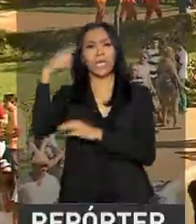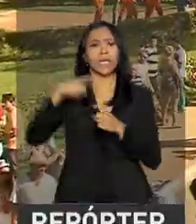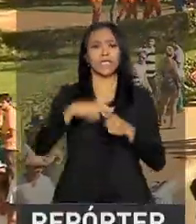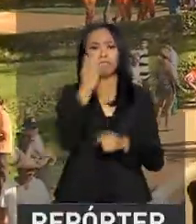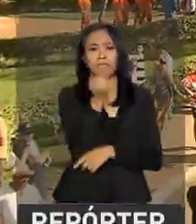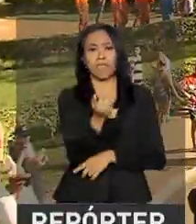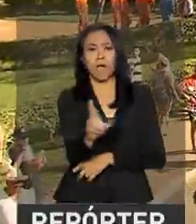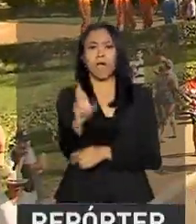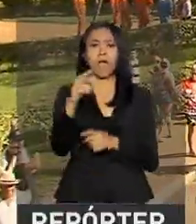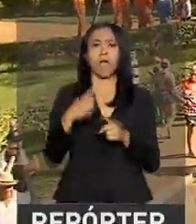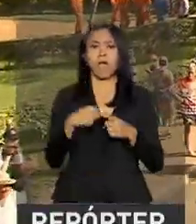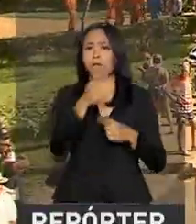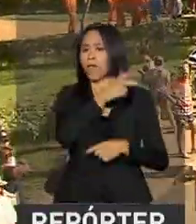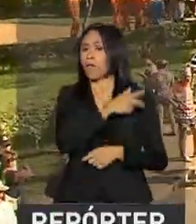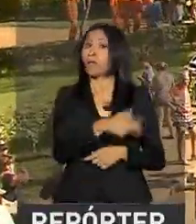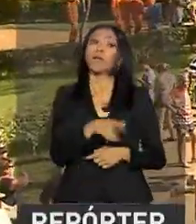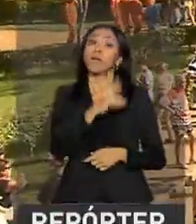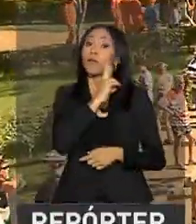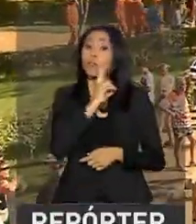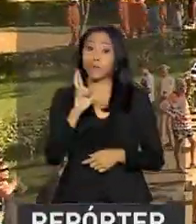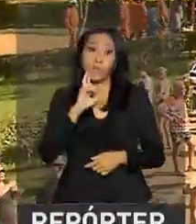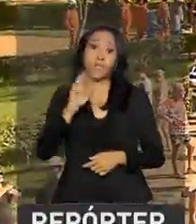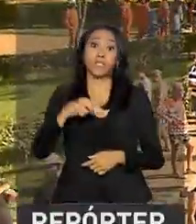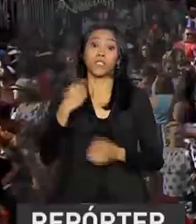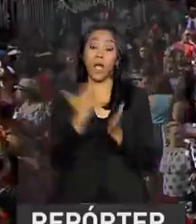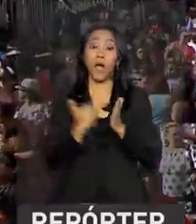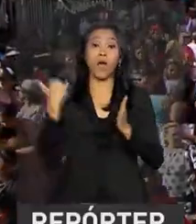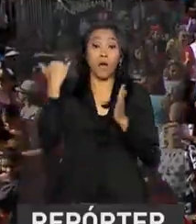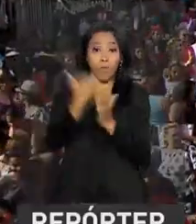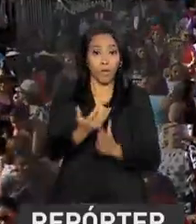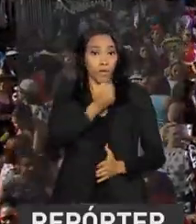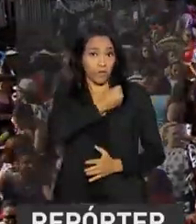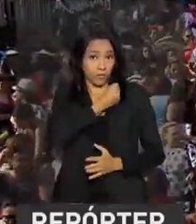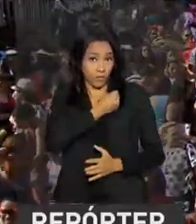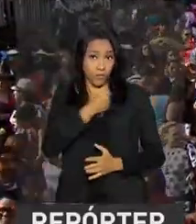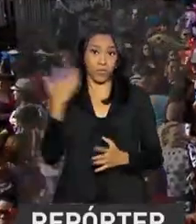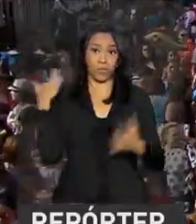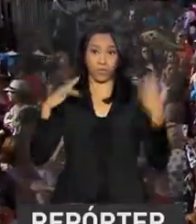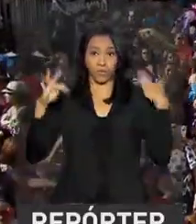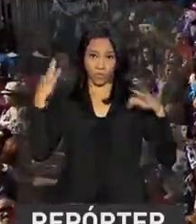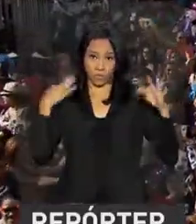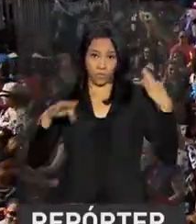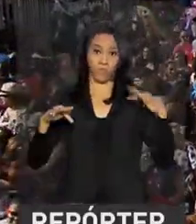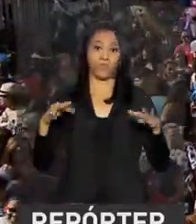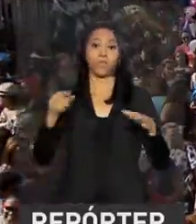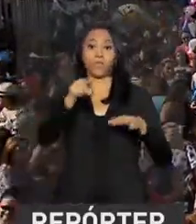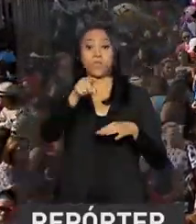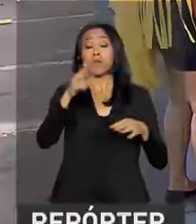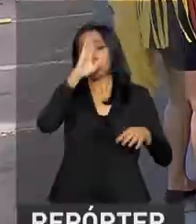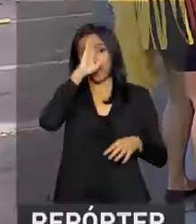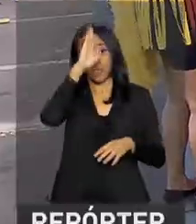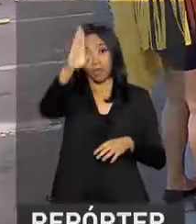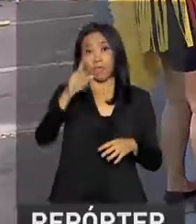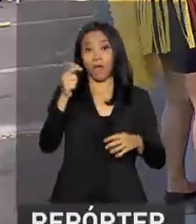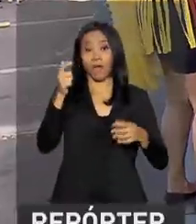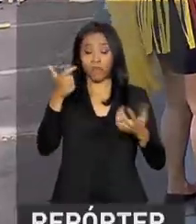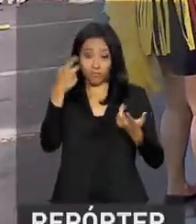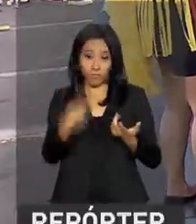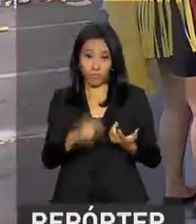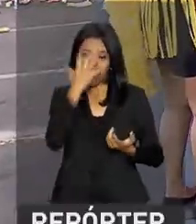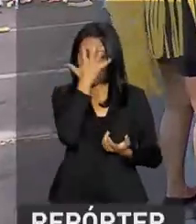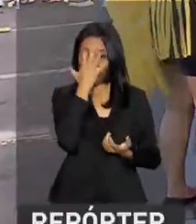devem injetar mais de 11 bilhões de reais na economia nacional nos principais destinos do carnaval brasileiro